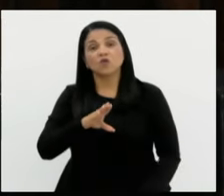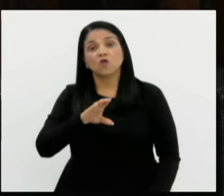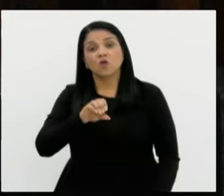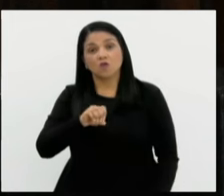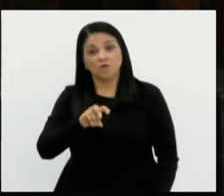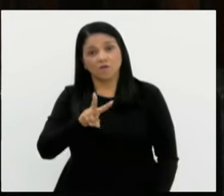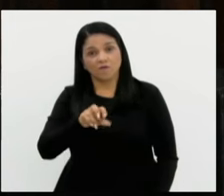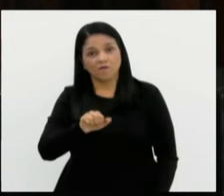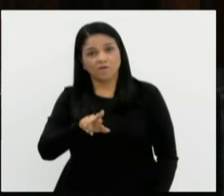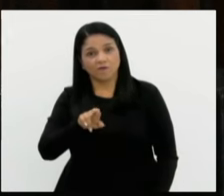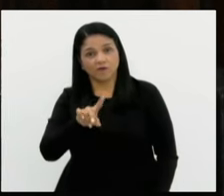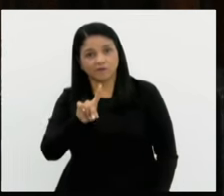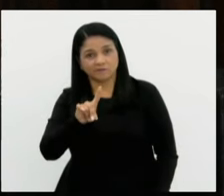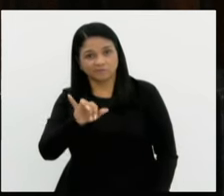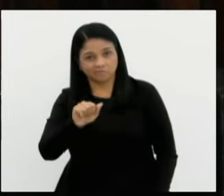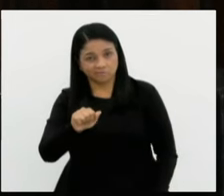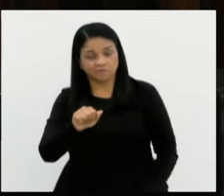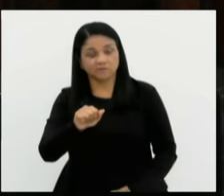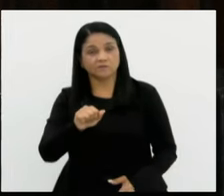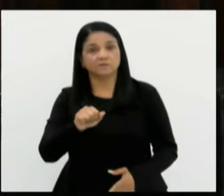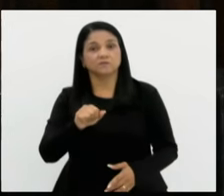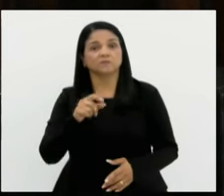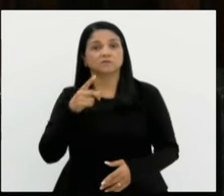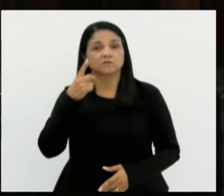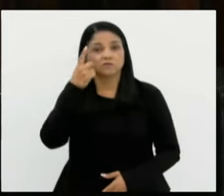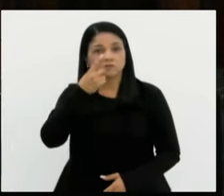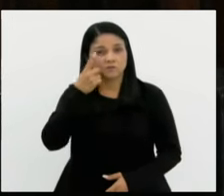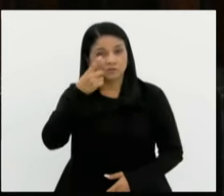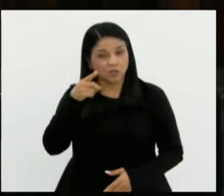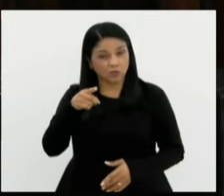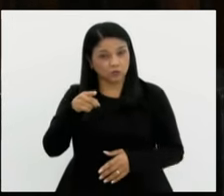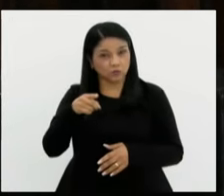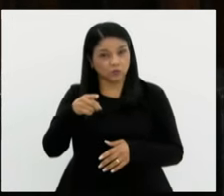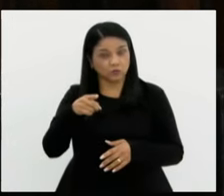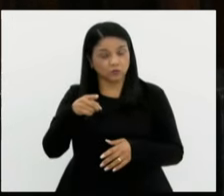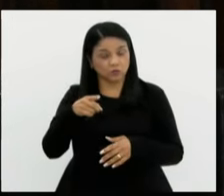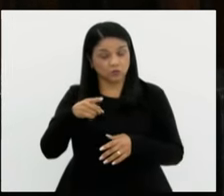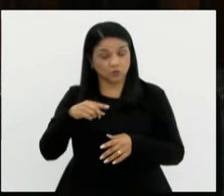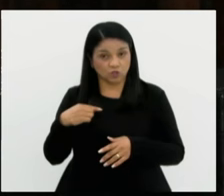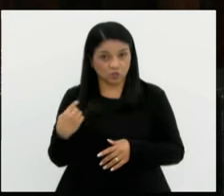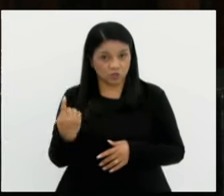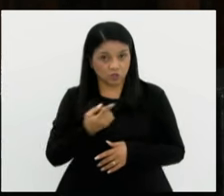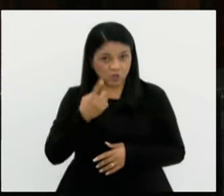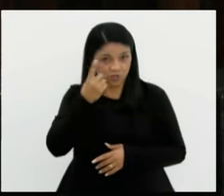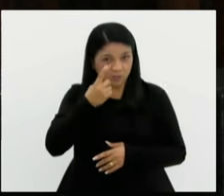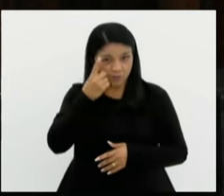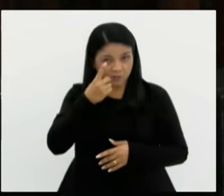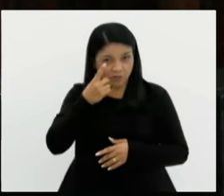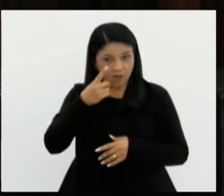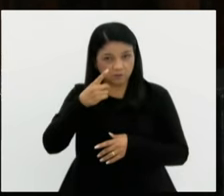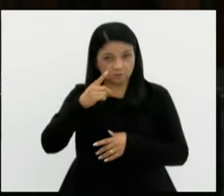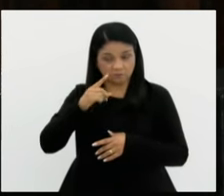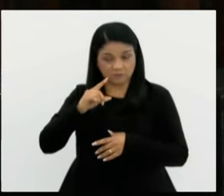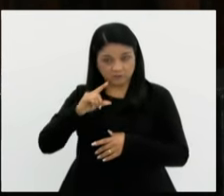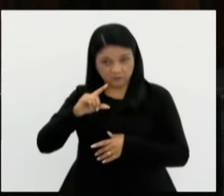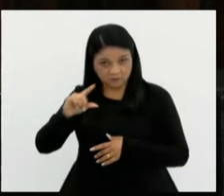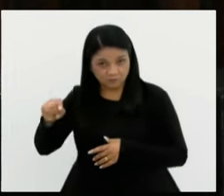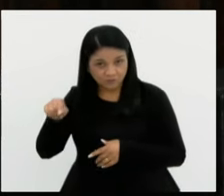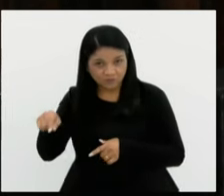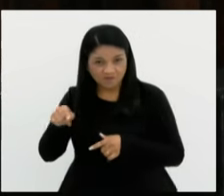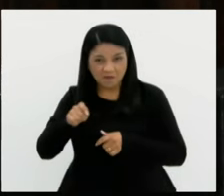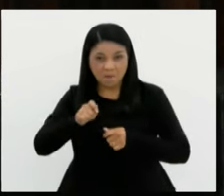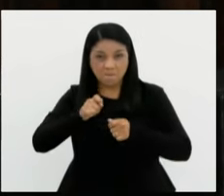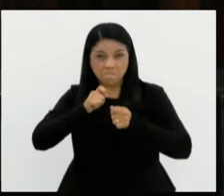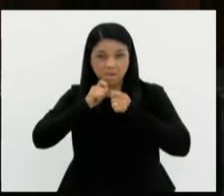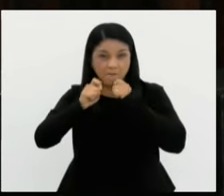demais parlamentares, porque quando sairmos ali vai ter um batalhão de imprensa querendo criar eventualmente uma